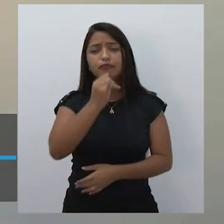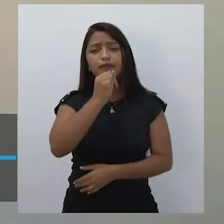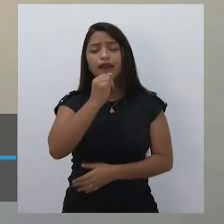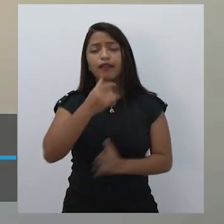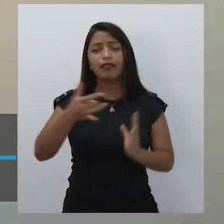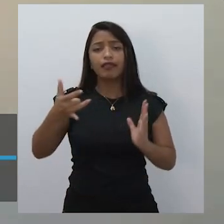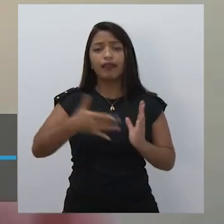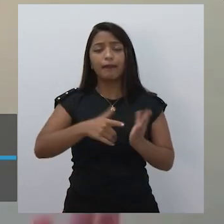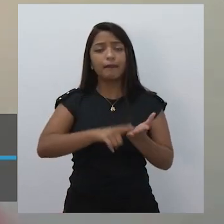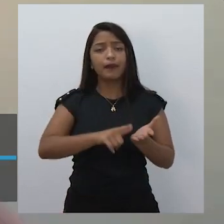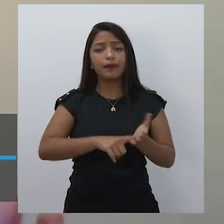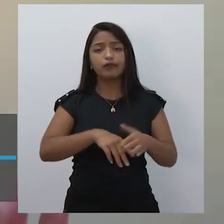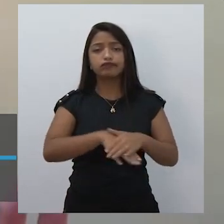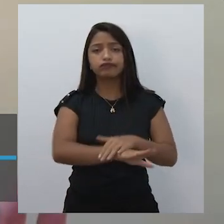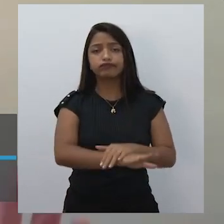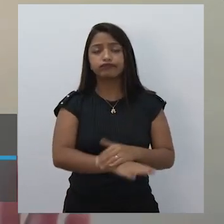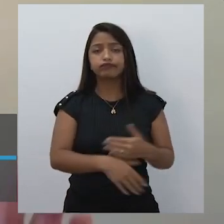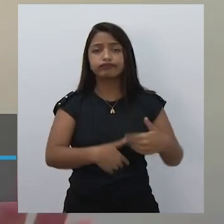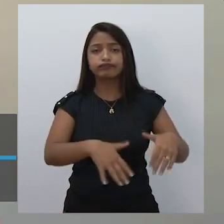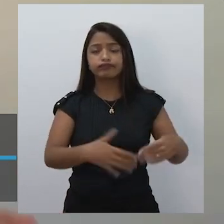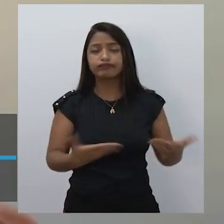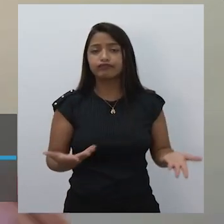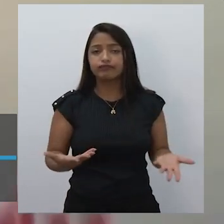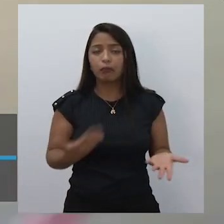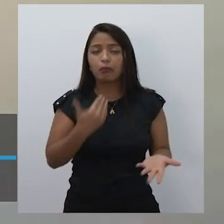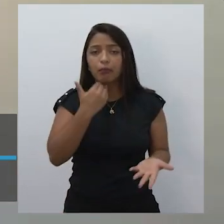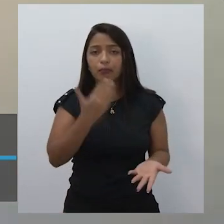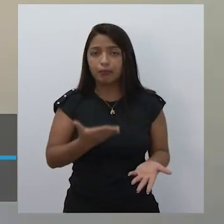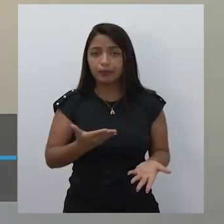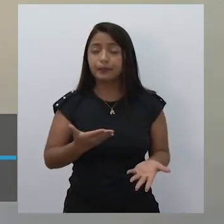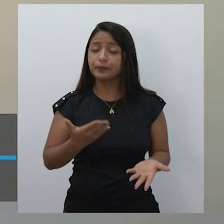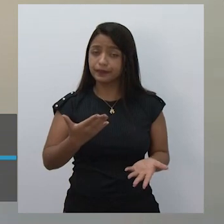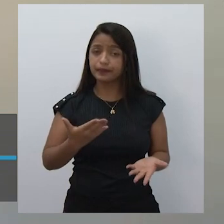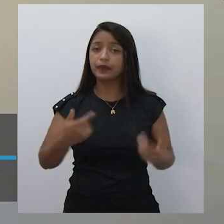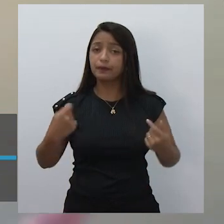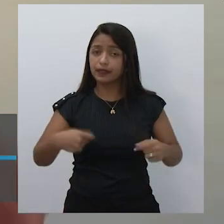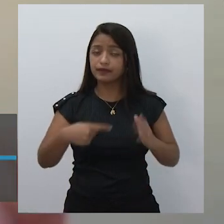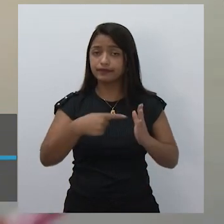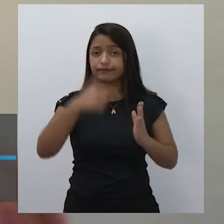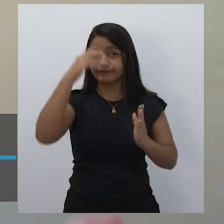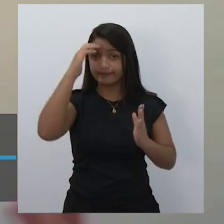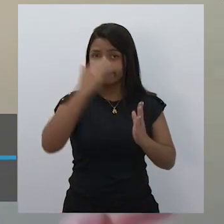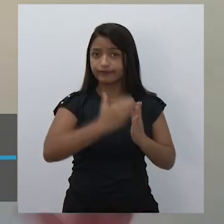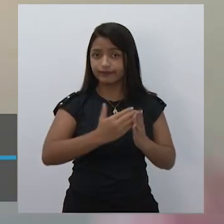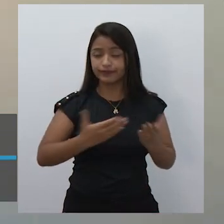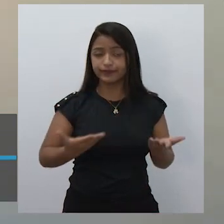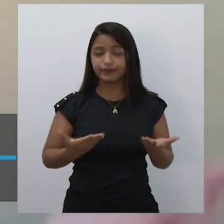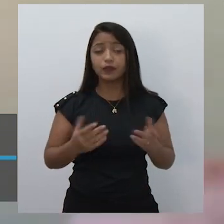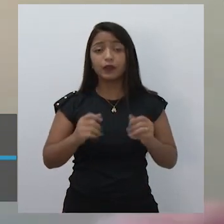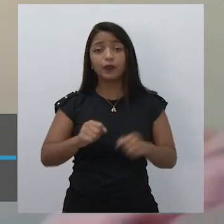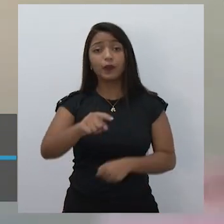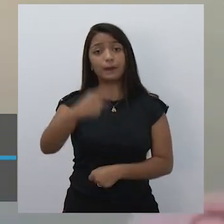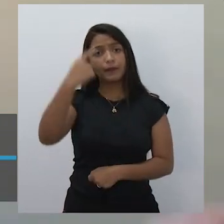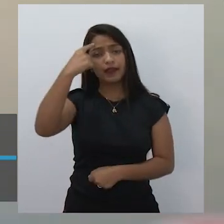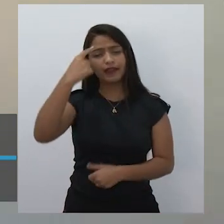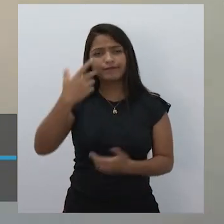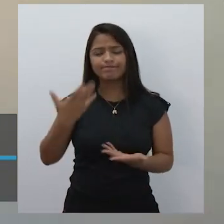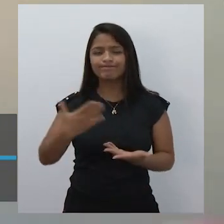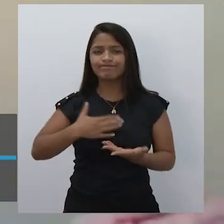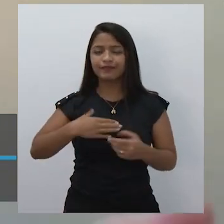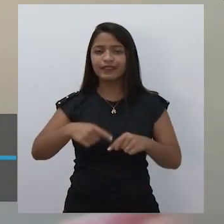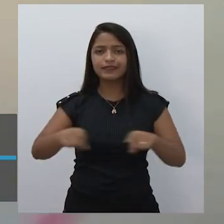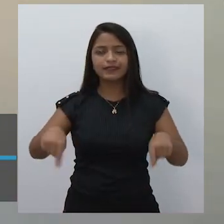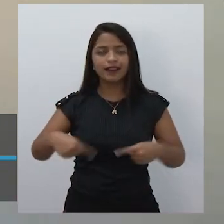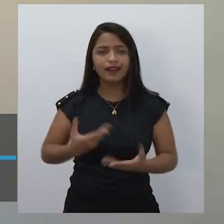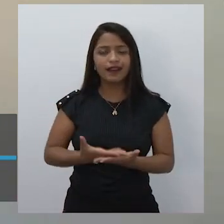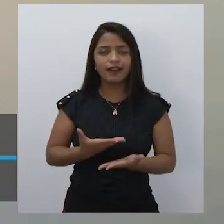bonitinho, guardadinho, se não acontecer. Né? Mas aí você deve estar perguntando, professor, mas como eu vou fazer isso acontecer lá na minha sala de